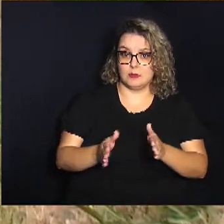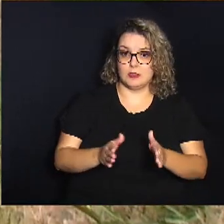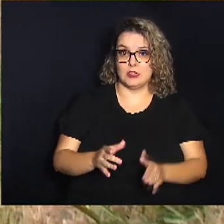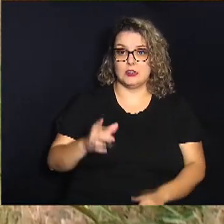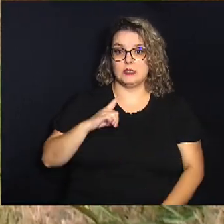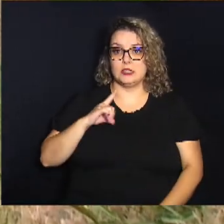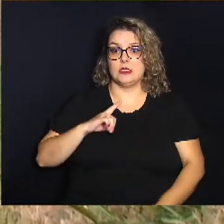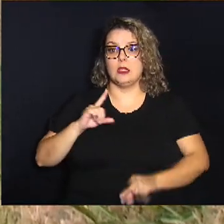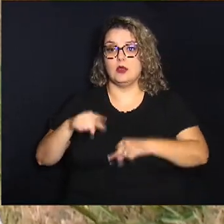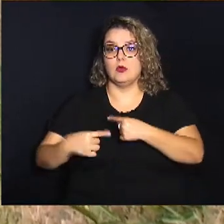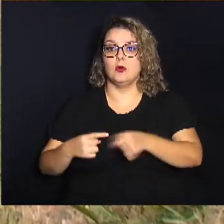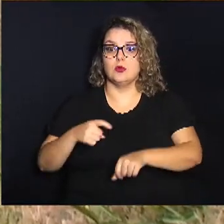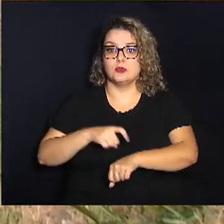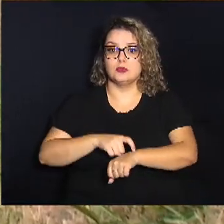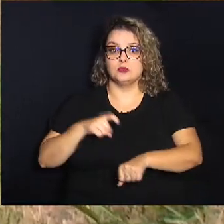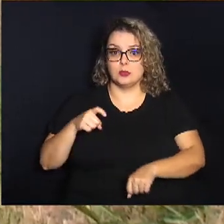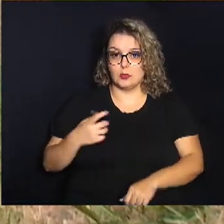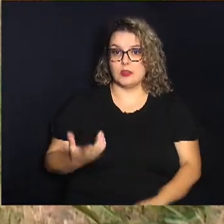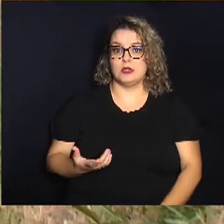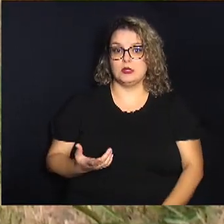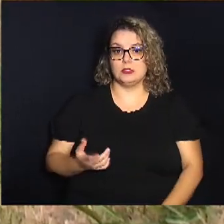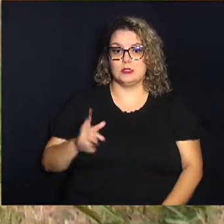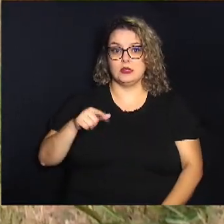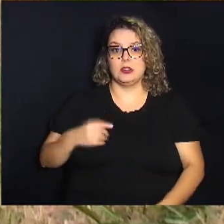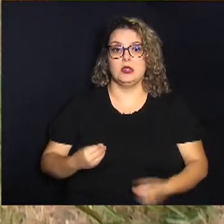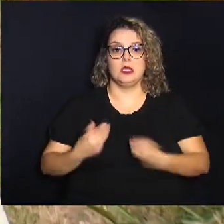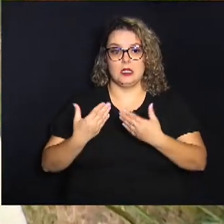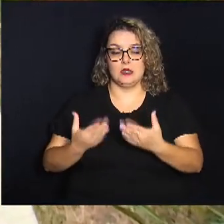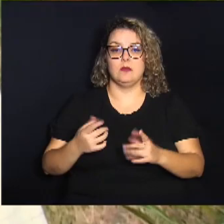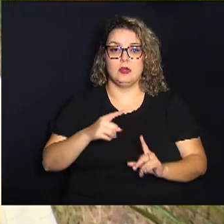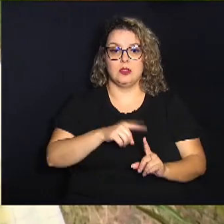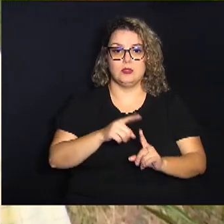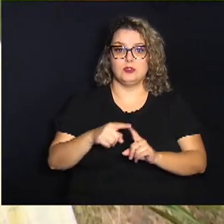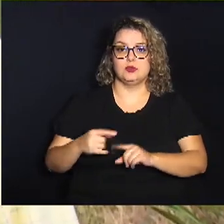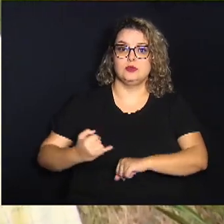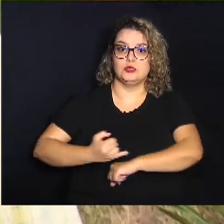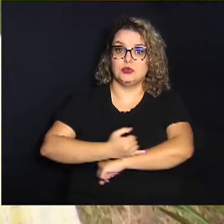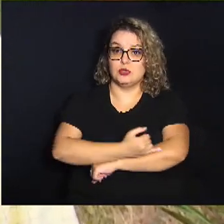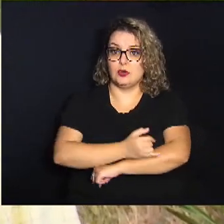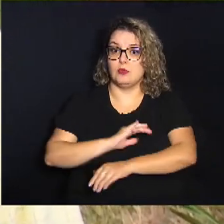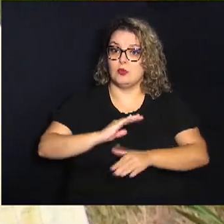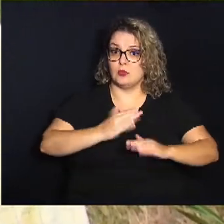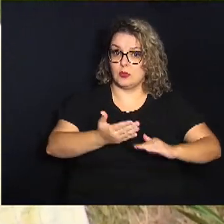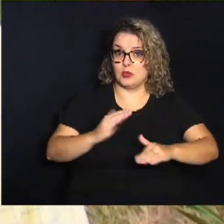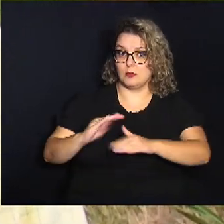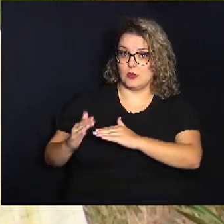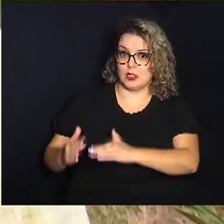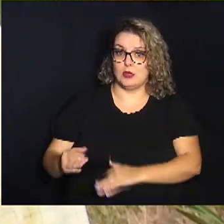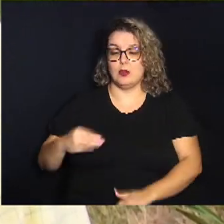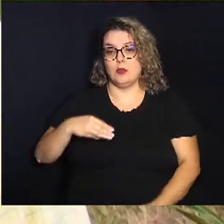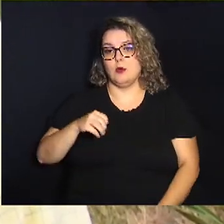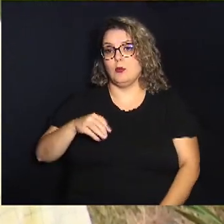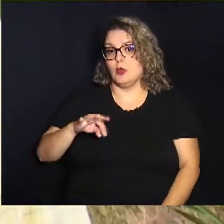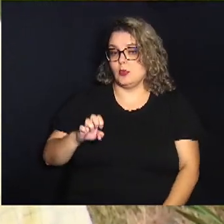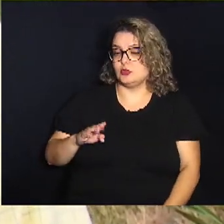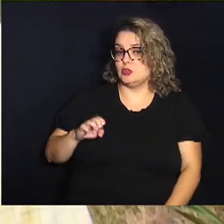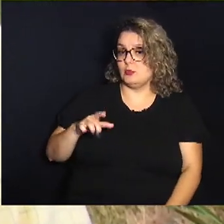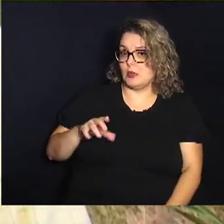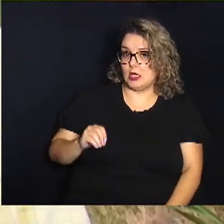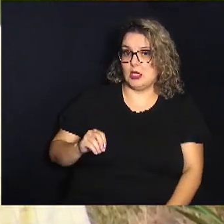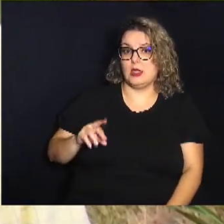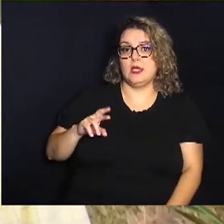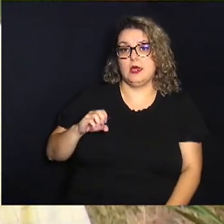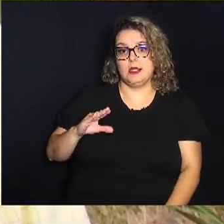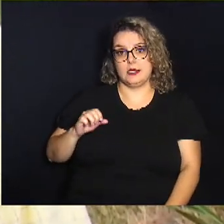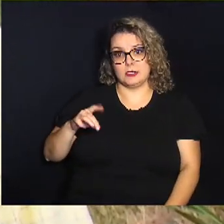outras fases que é levar o mesmo tipo de infraestrutura para os bairros aqui da região, para Monte Belo, Recanto dos